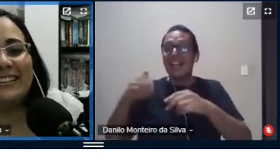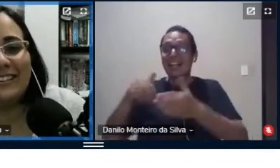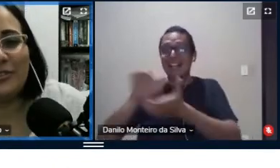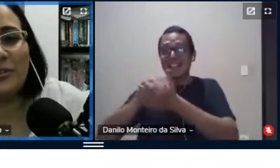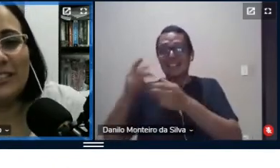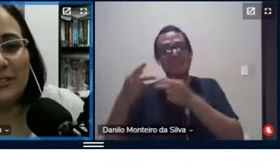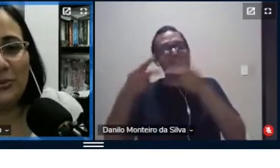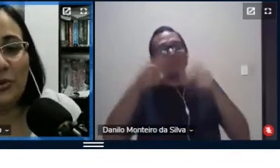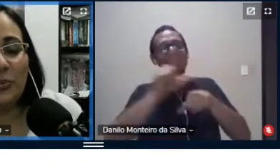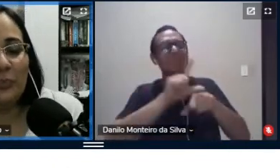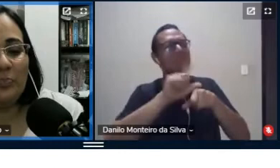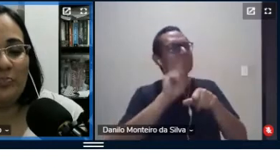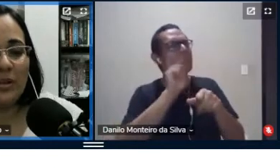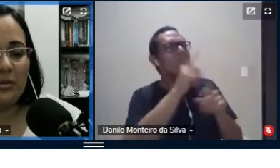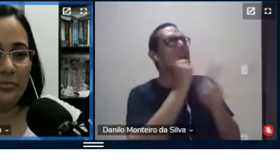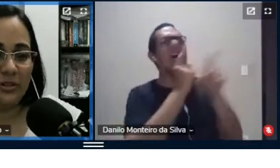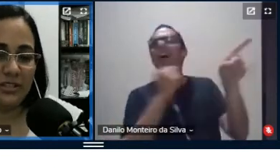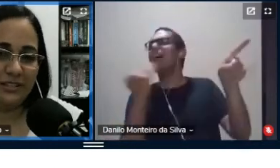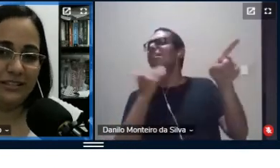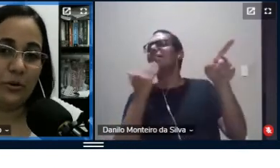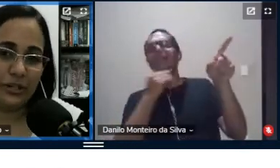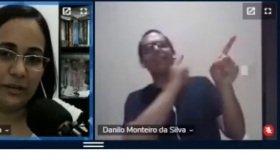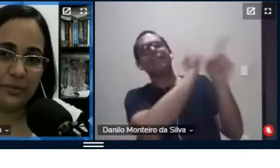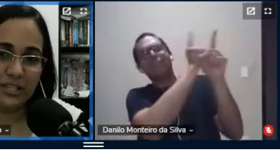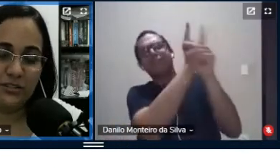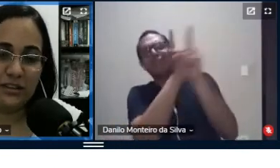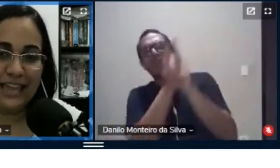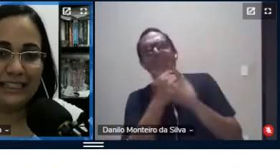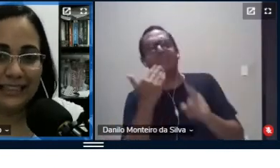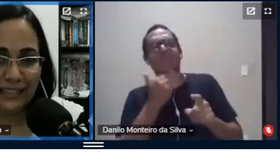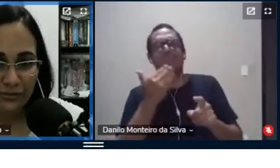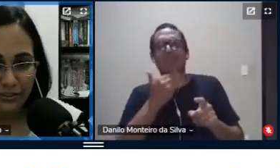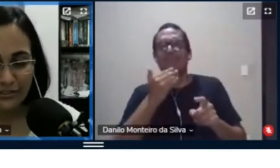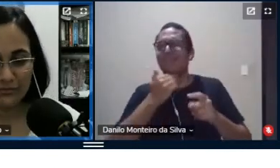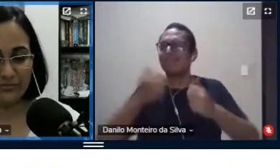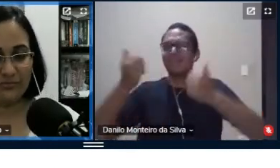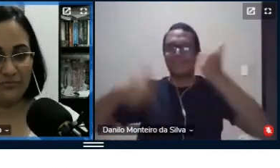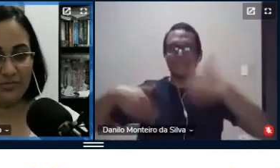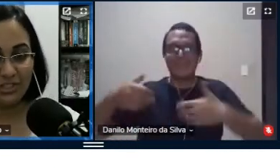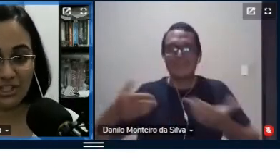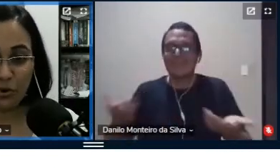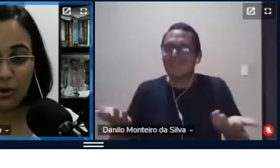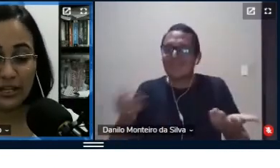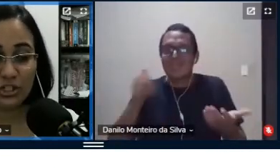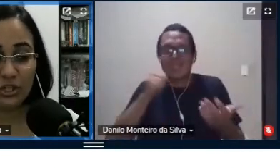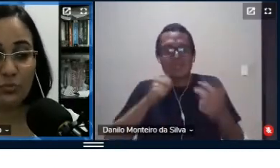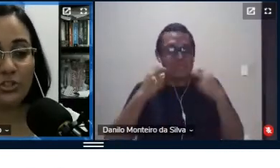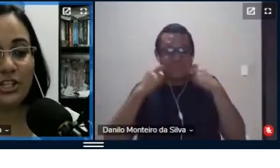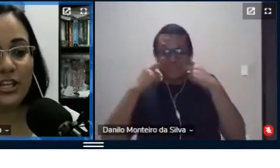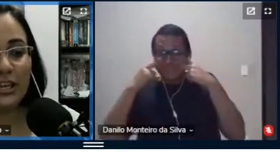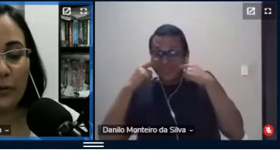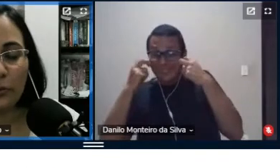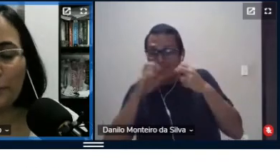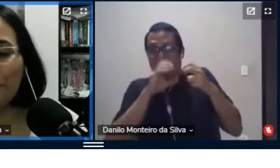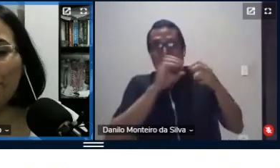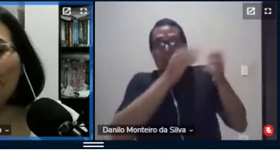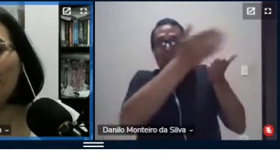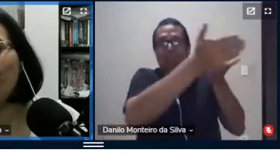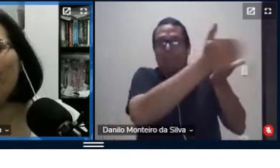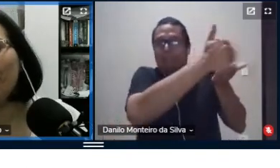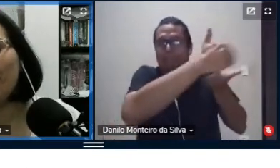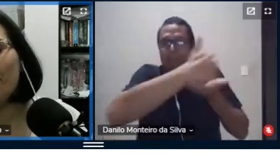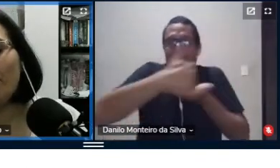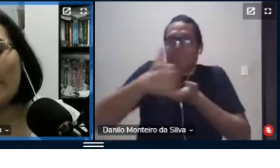saiu catando e escondendo tudo. Porque, teoricamente, é livre de qualquer tipo de erro.